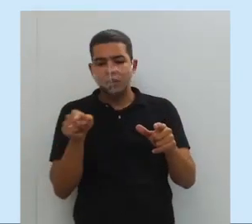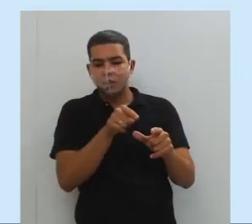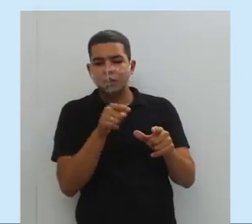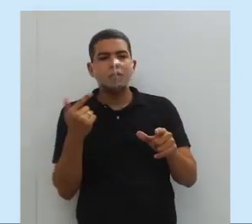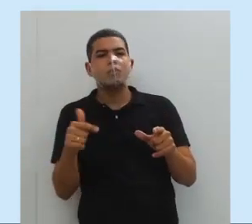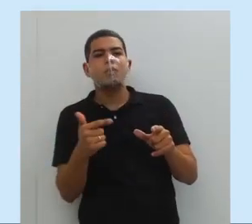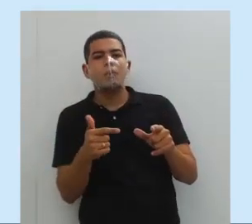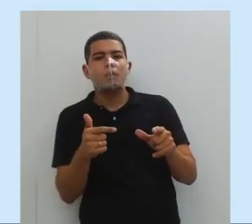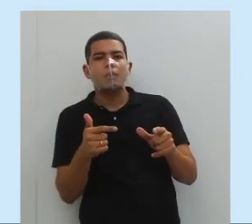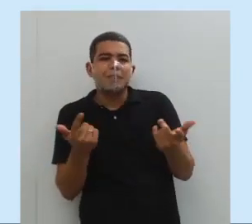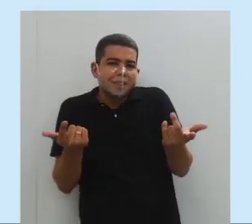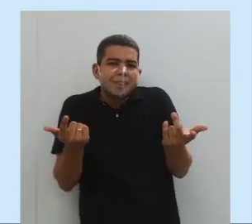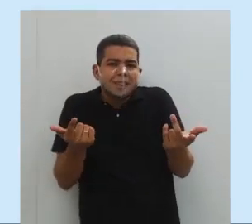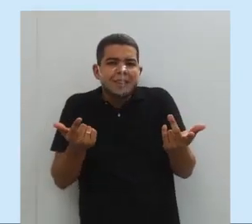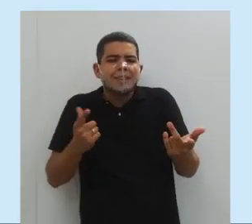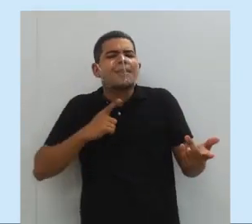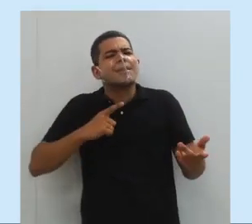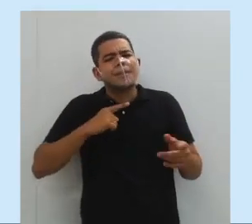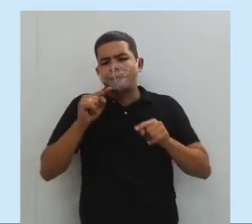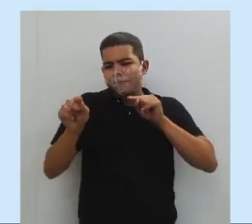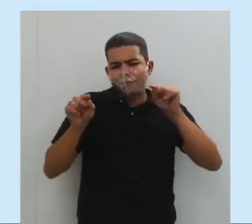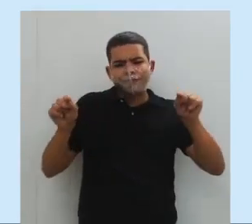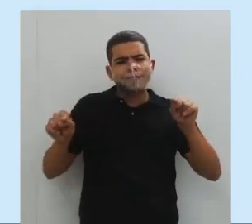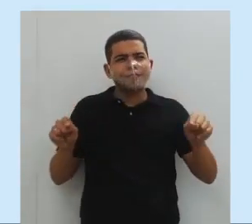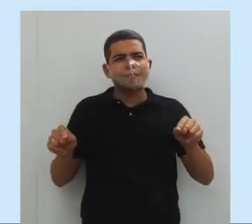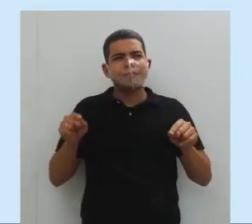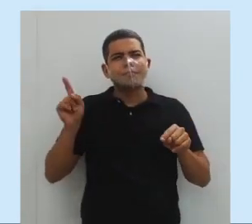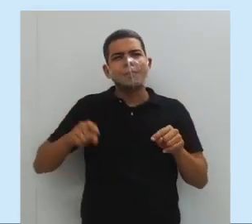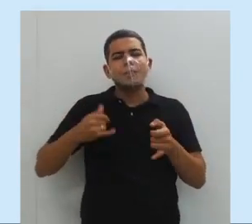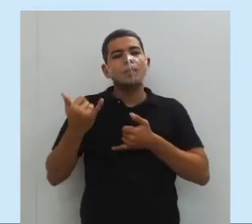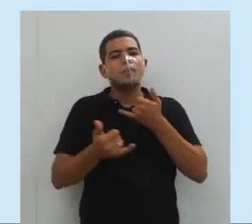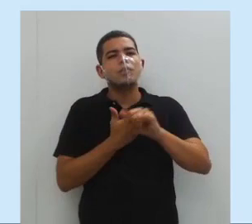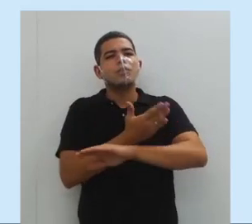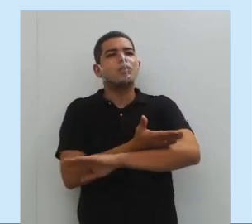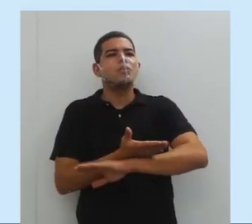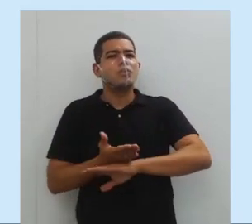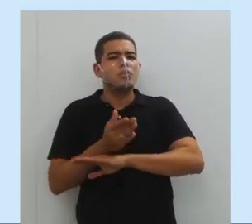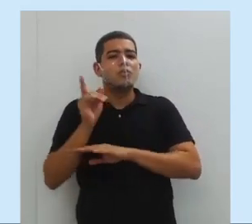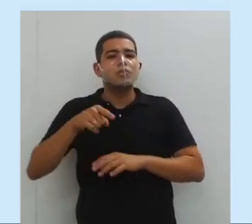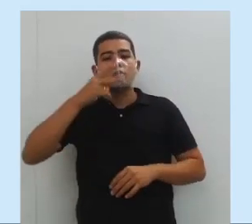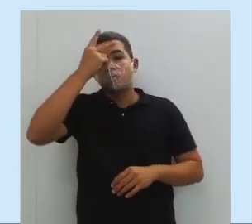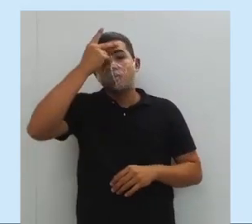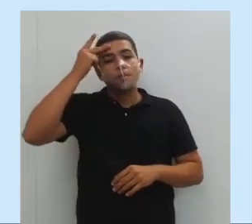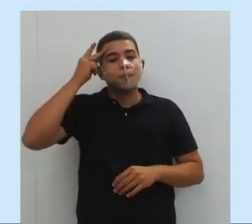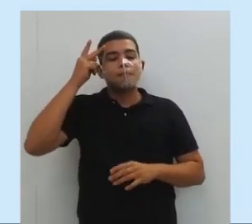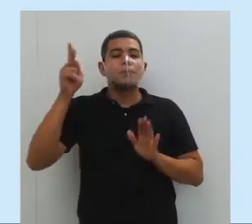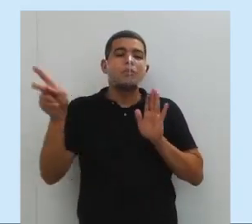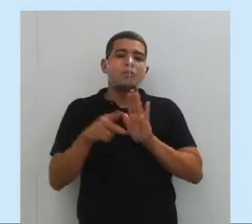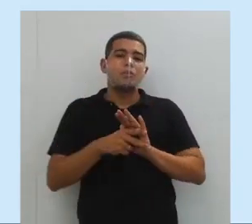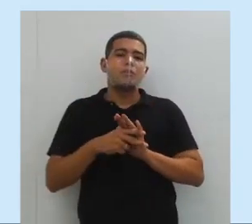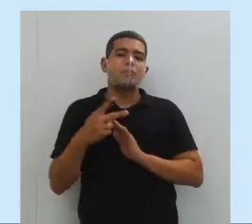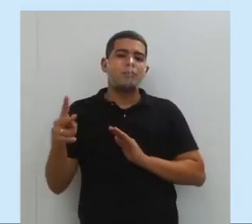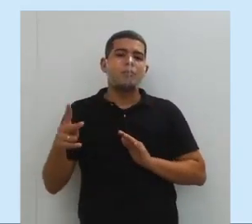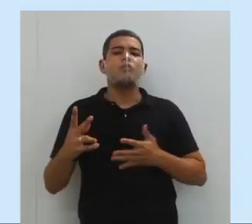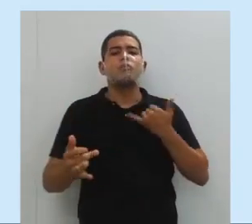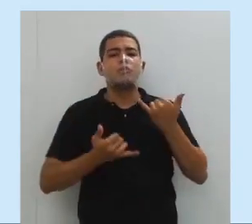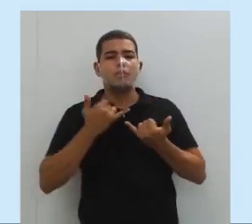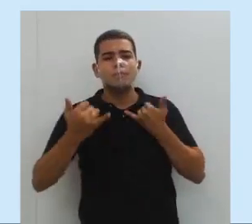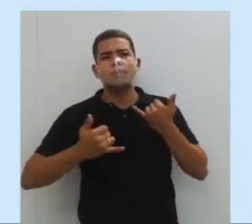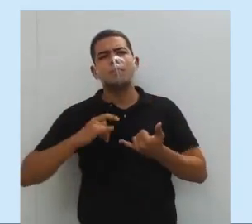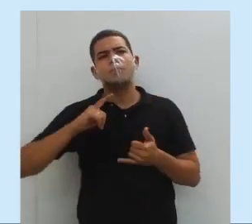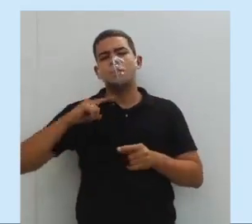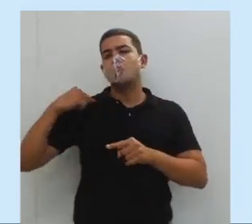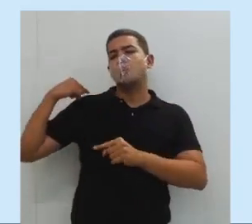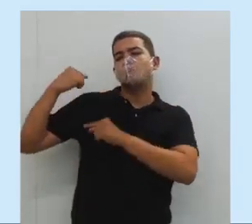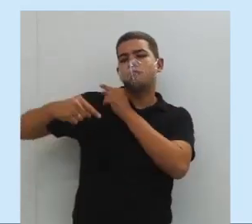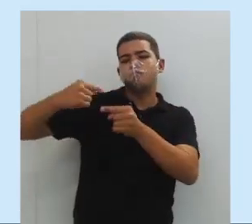em regiões específicas. E aí o que faz dele ser um jogo popular é justamente essa